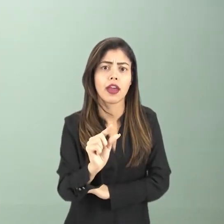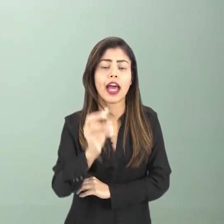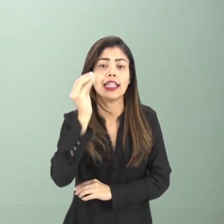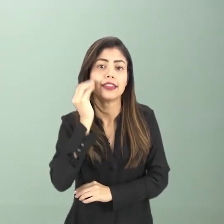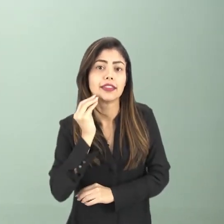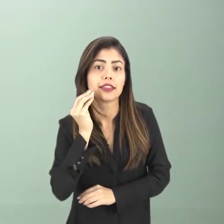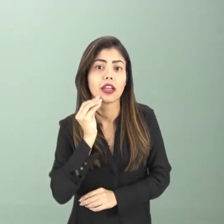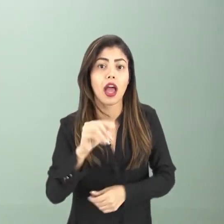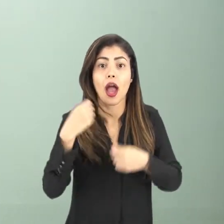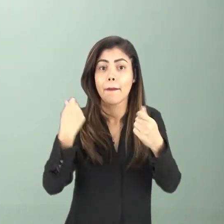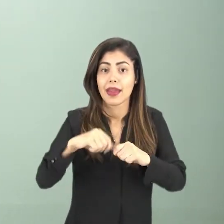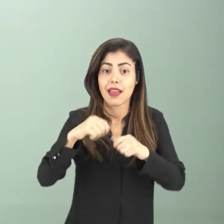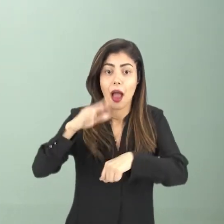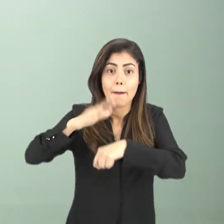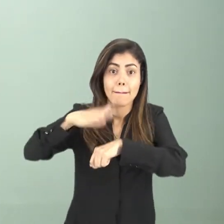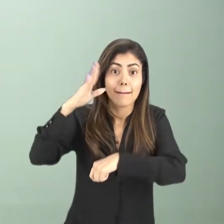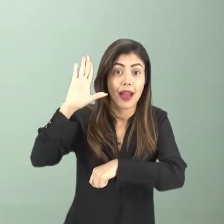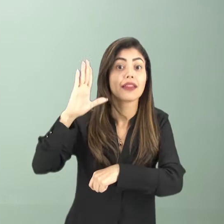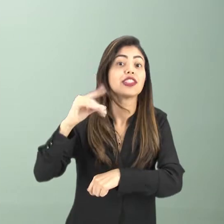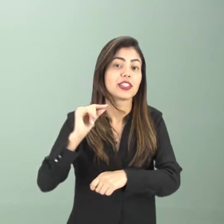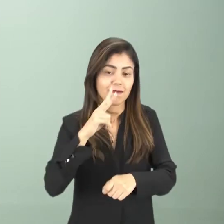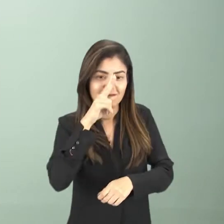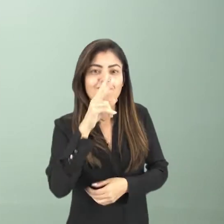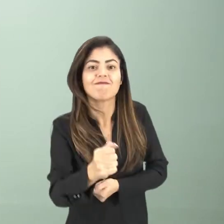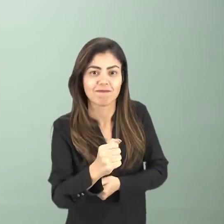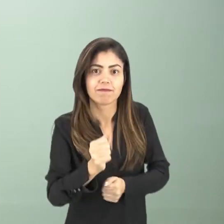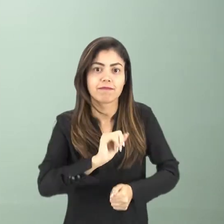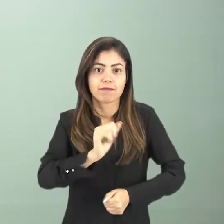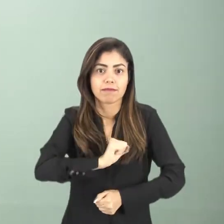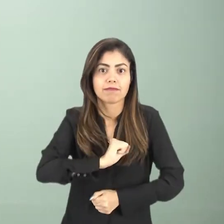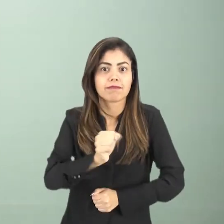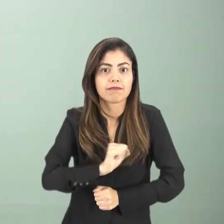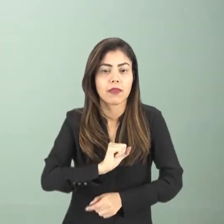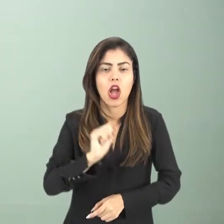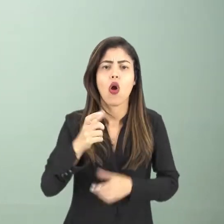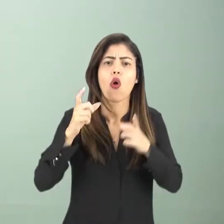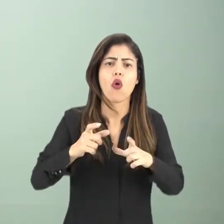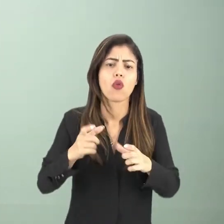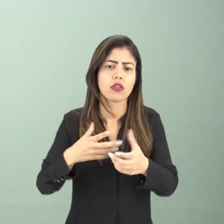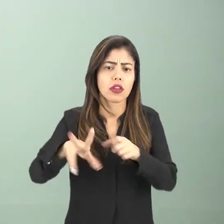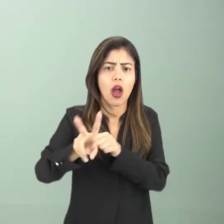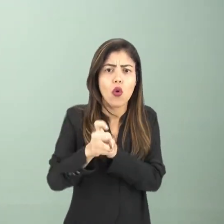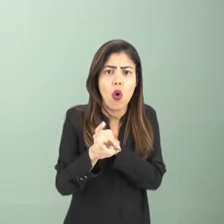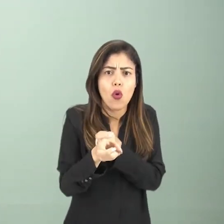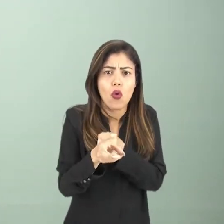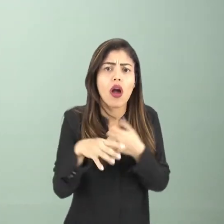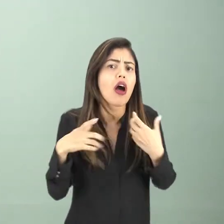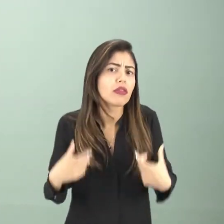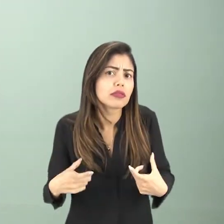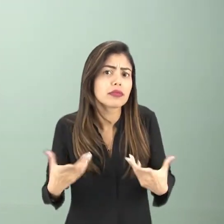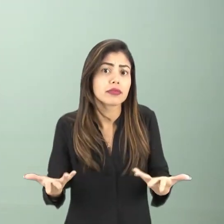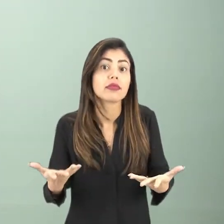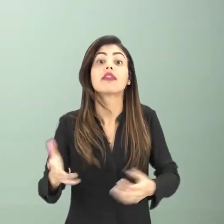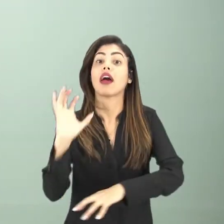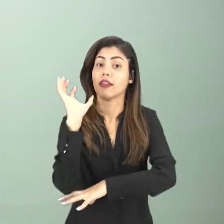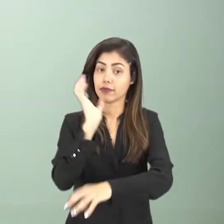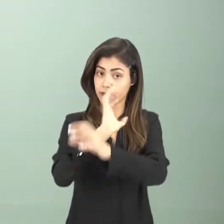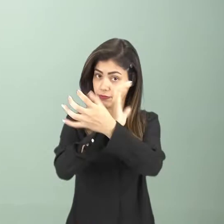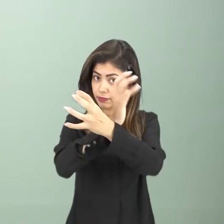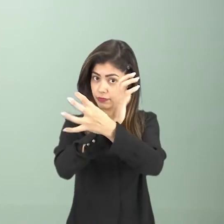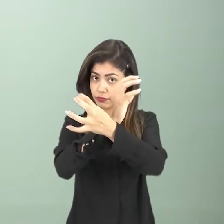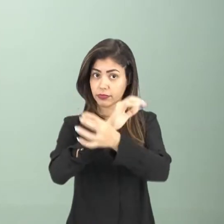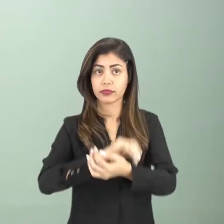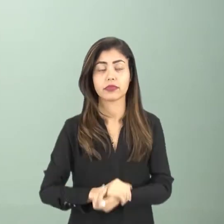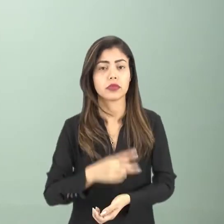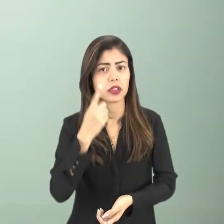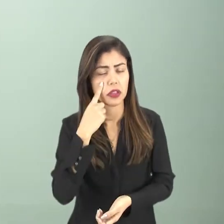tender a precisar de mais força para realizar a contração. E de onde que o corpo retira esse cálcio? Dos ossos. Então vejam